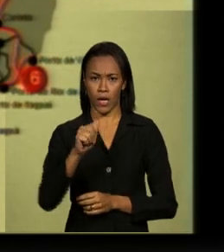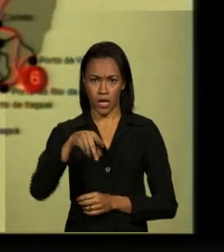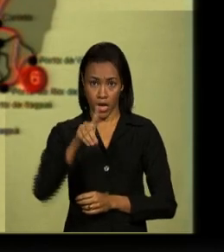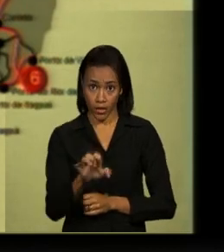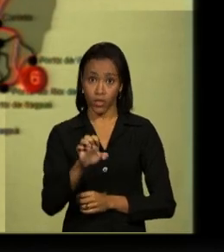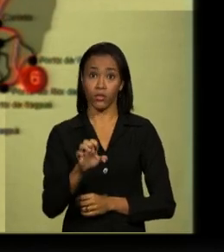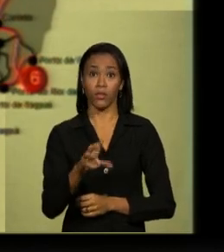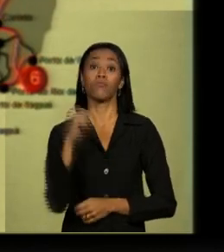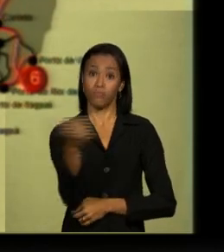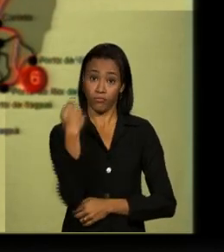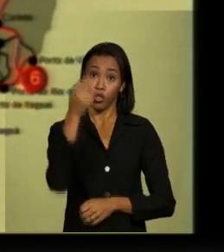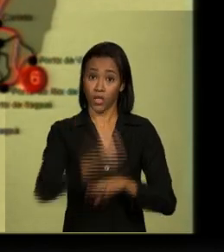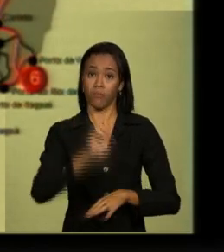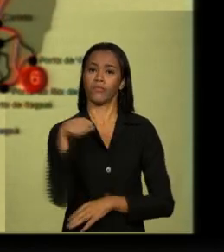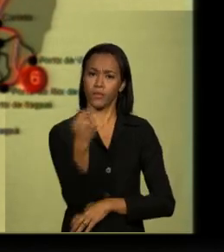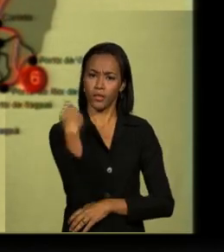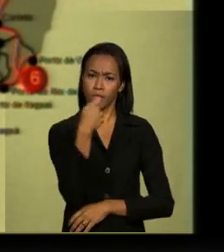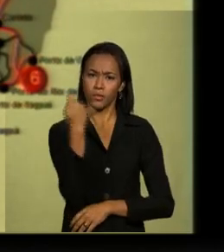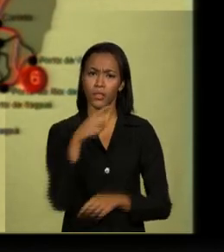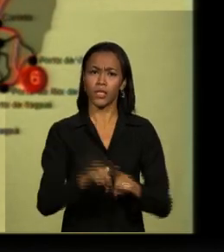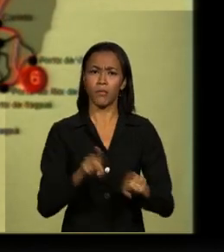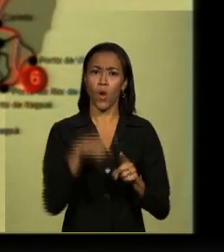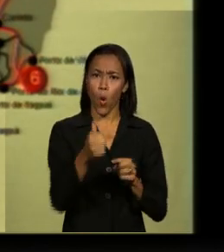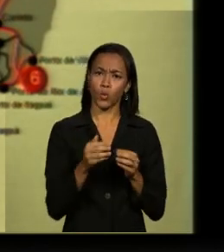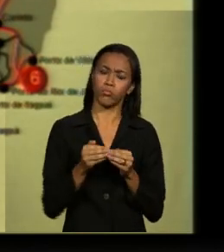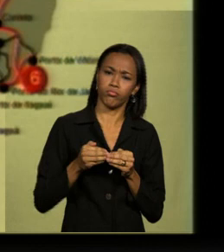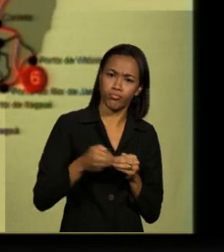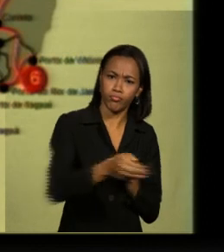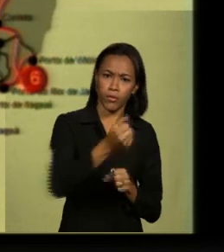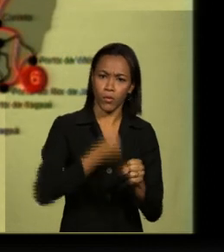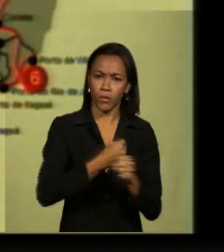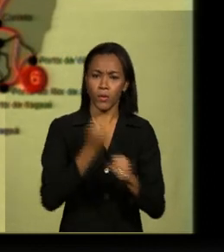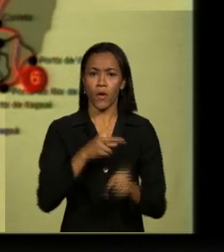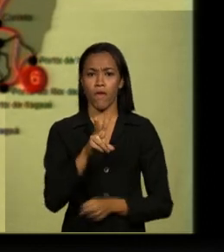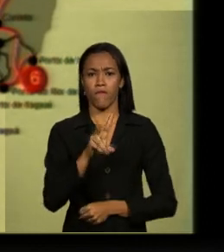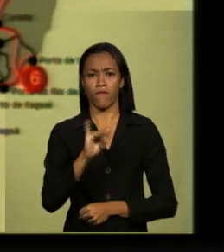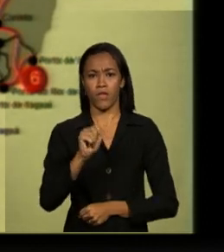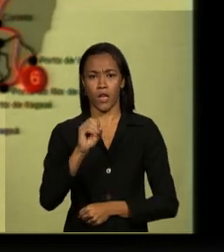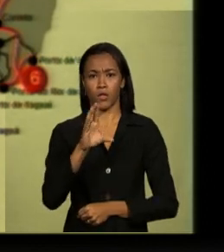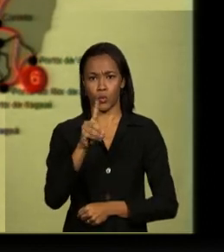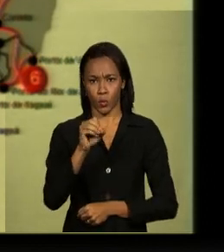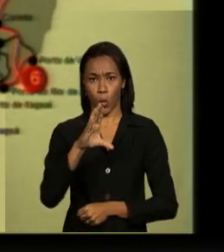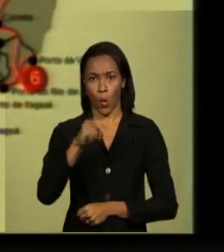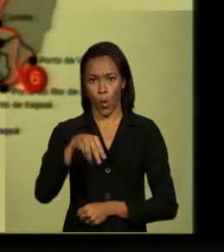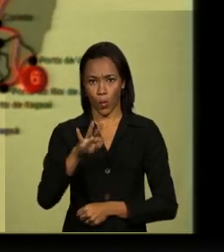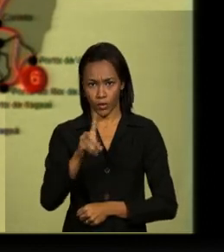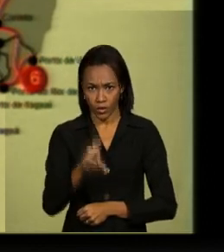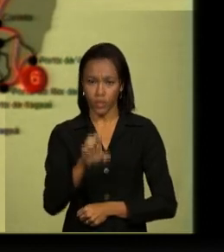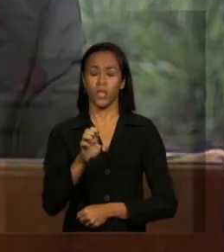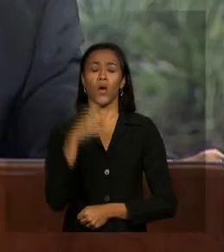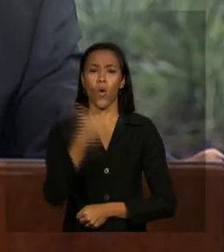no Rio Grande do Sul o trecho Açailândia Vila do Conde os trechos